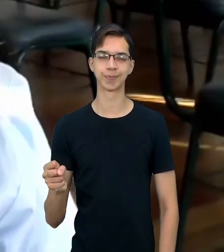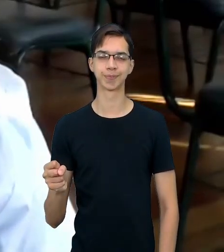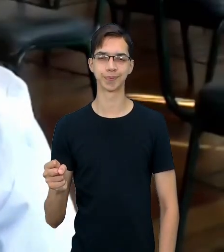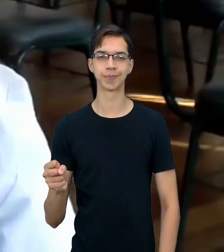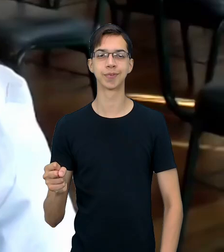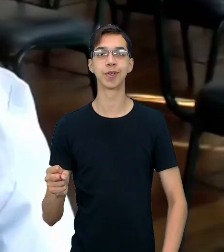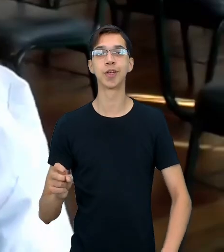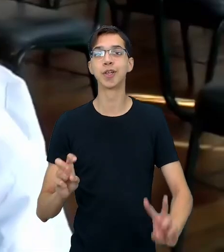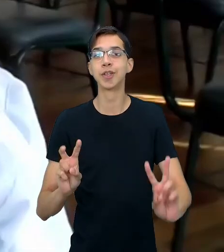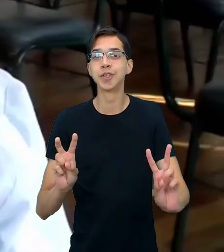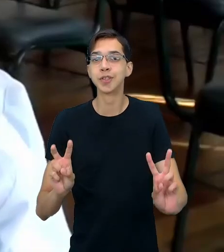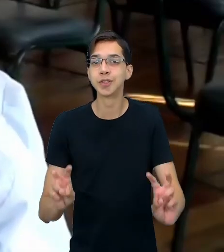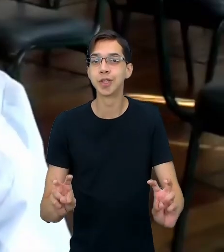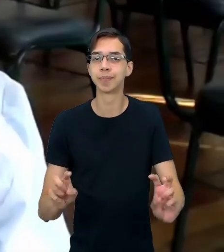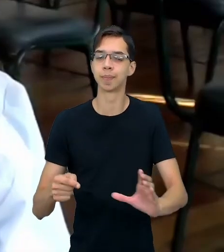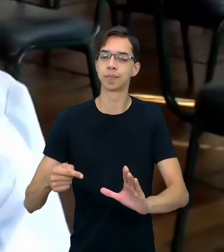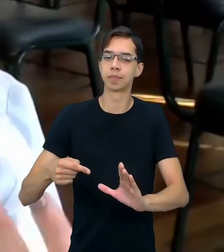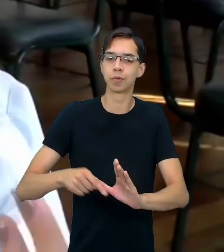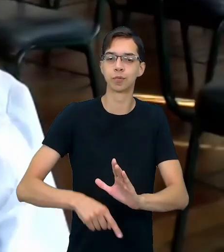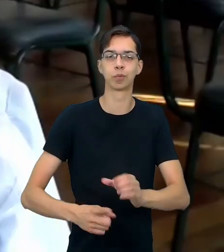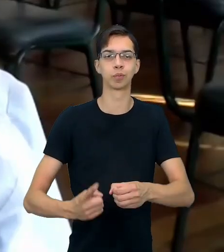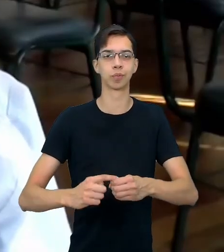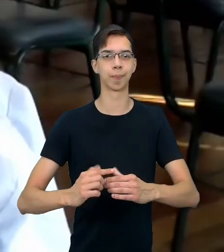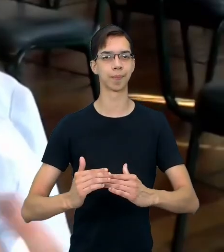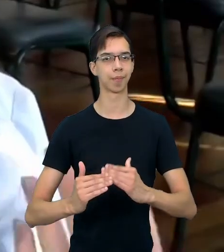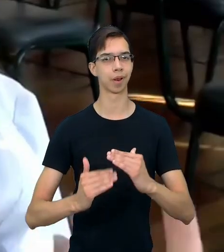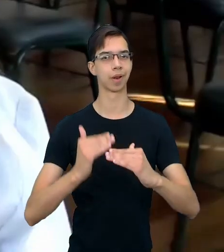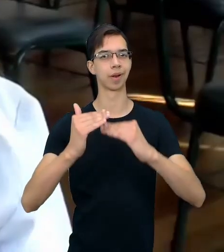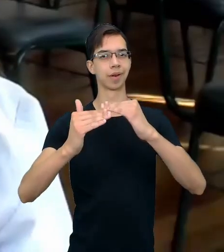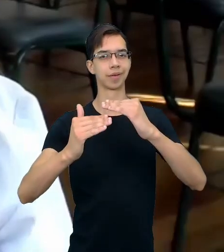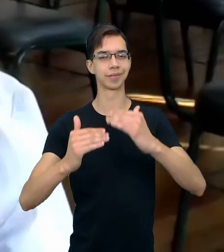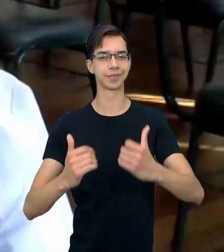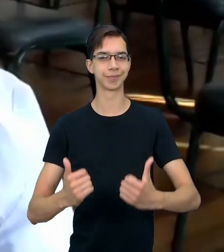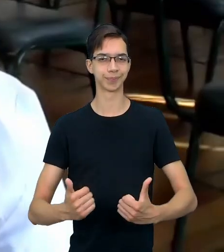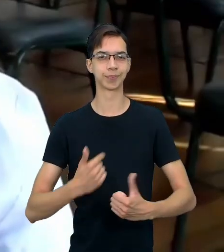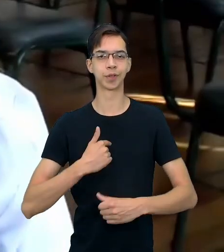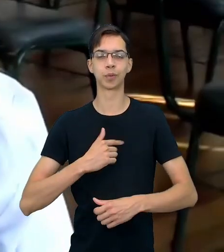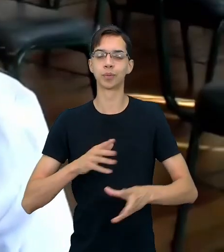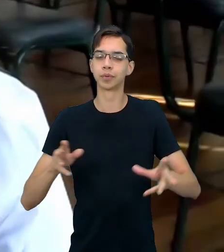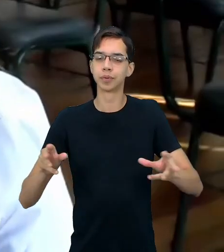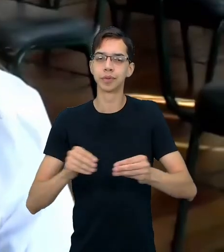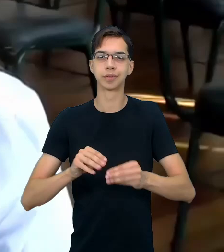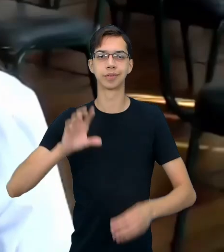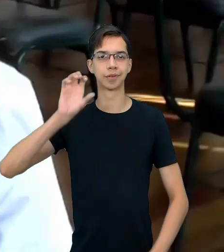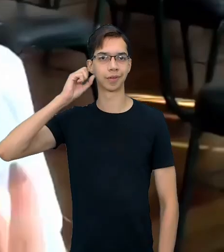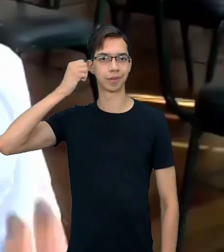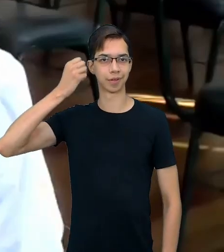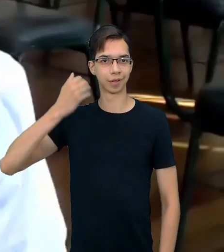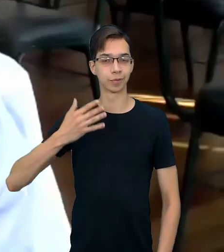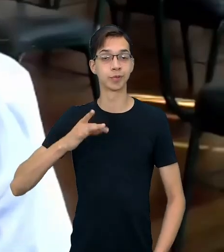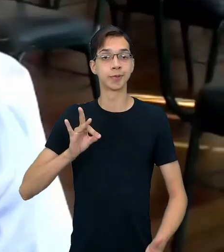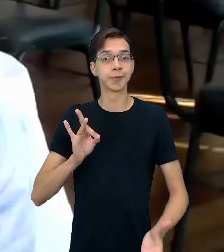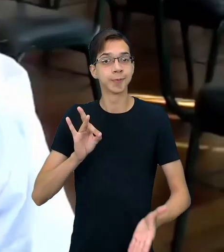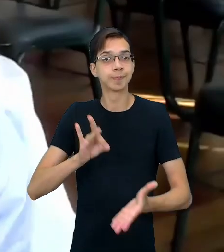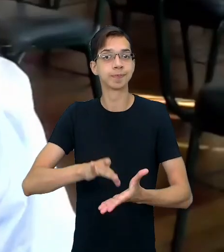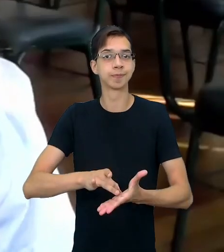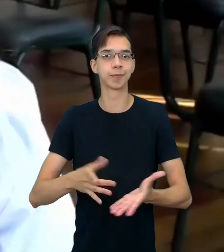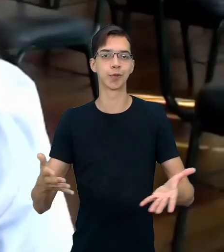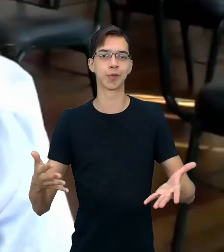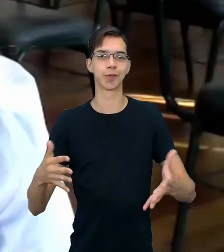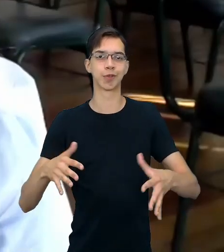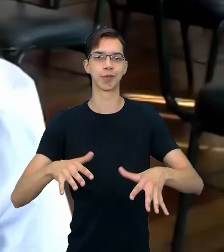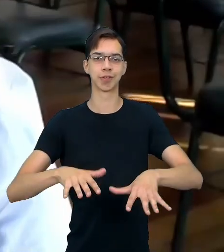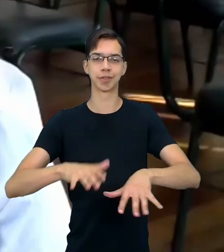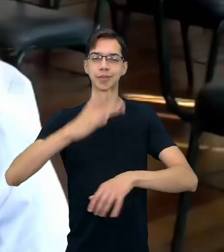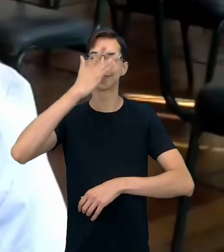Aprofundamento. Bom, eu vou fazer aí uma breve autodescrição para garantir a nossa inclusão,